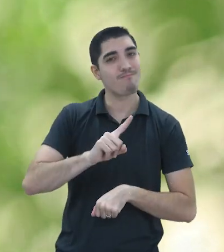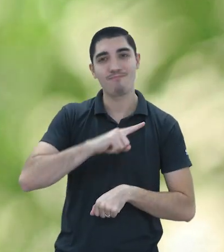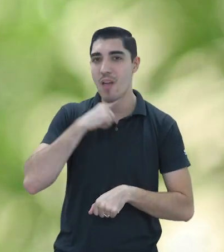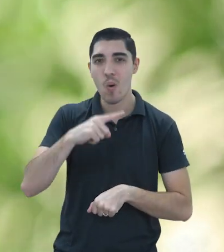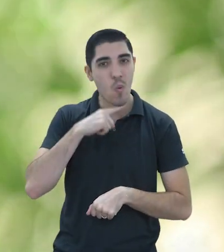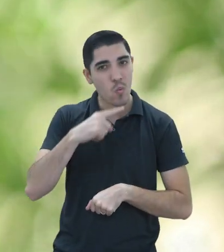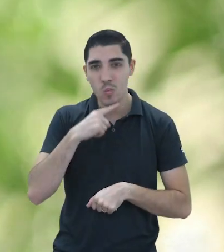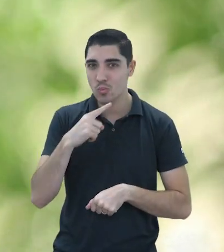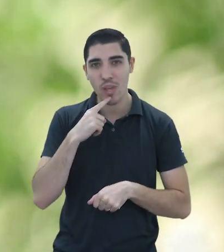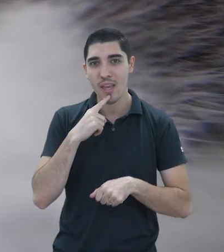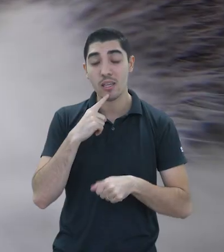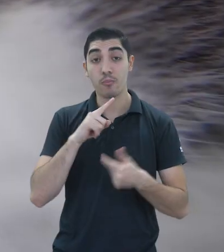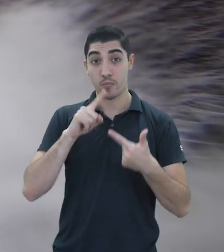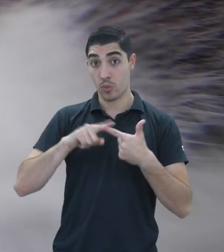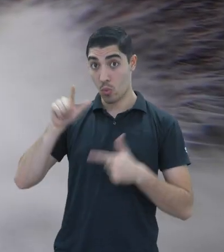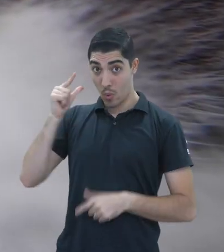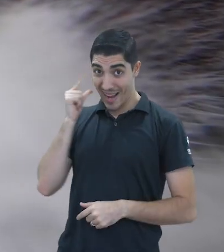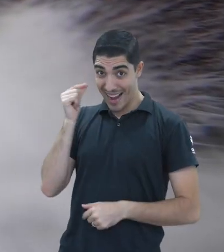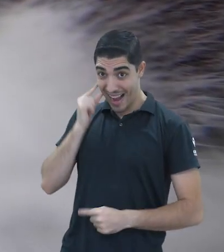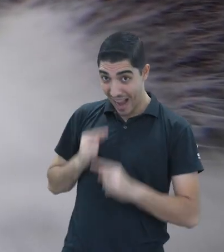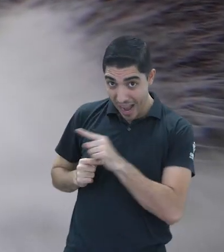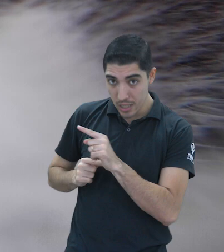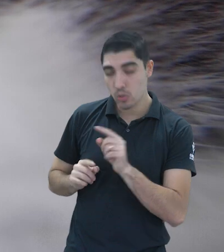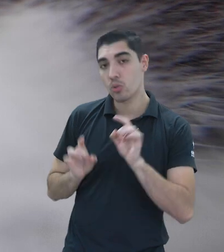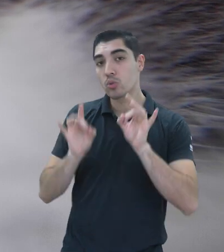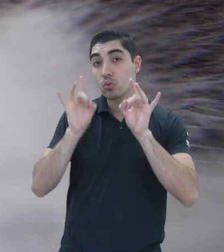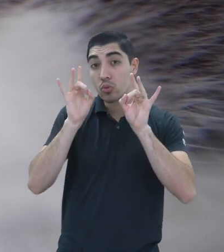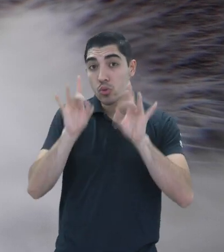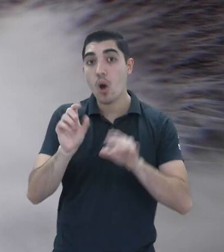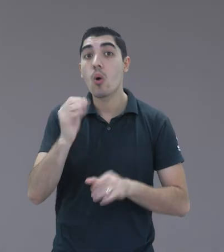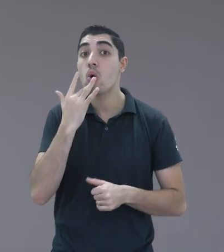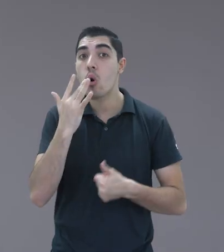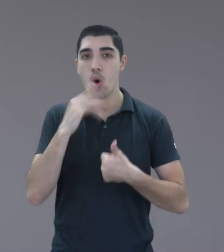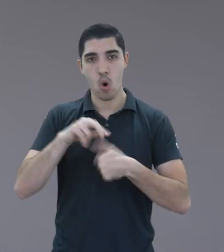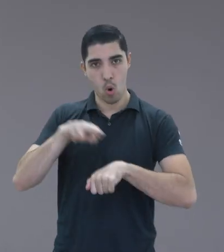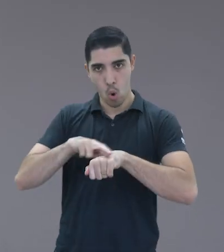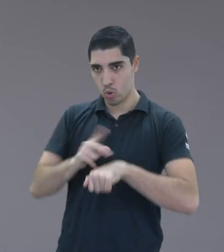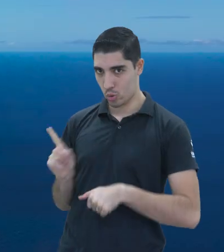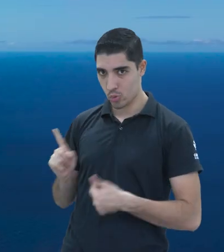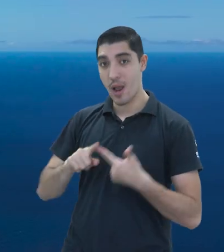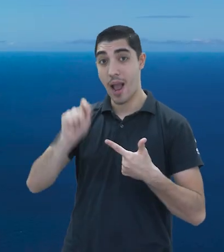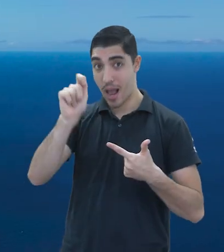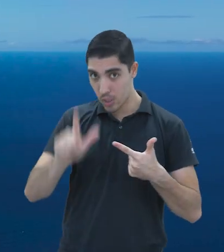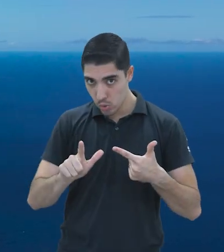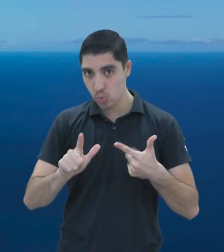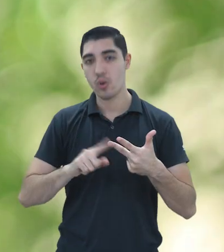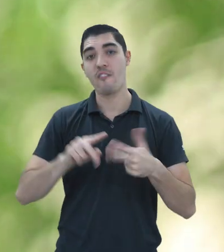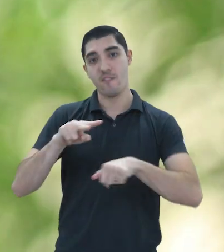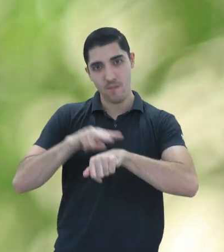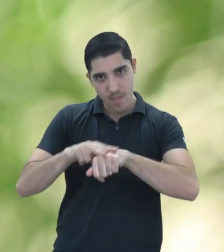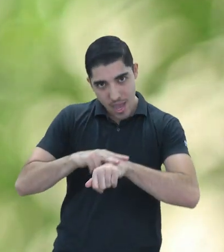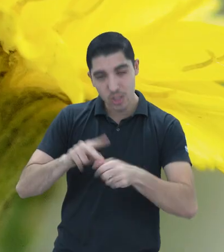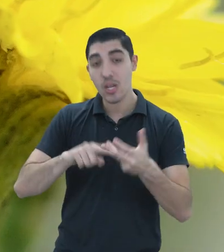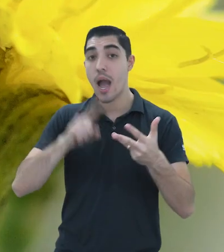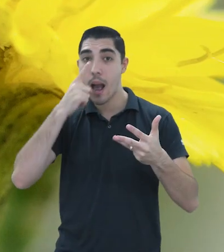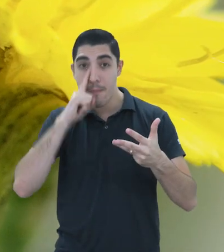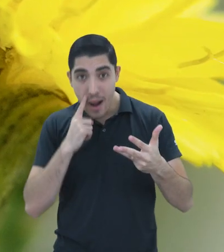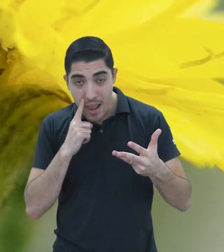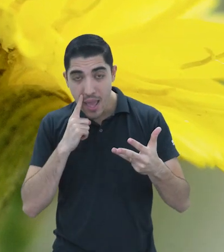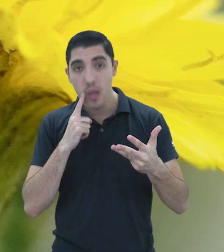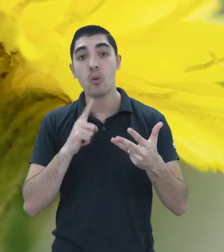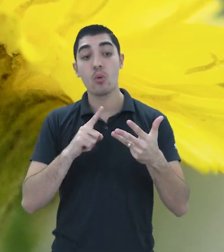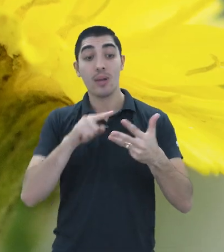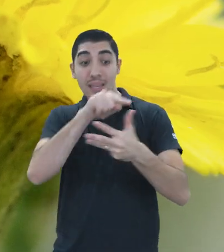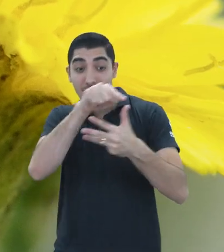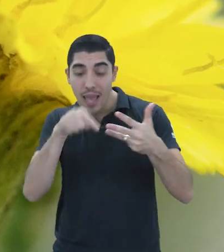tonalidades desta cor. Gatos, por sua vez, reagem só às cores violeta, azul, verde, amarelo e